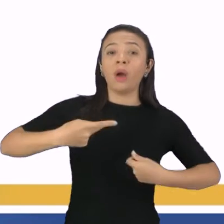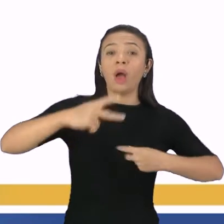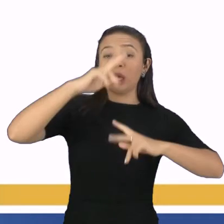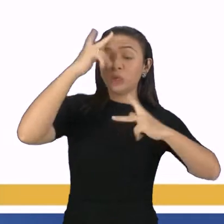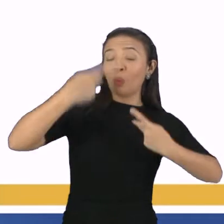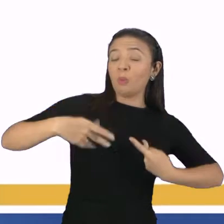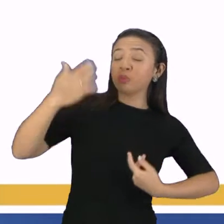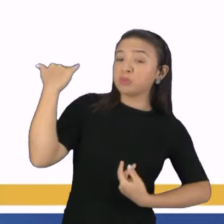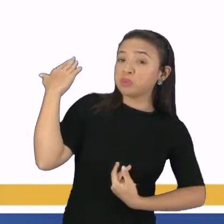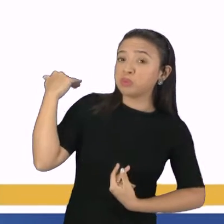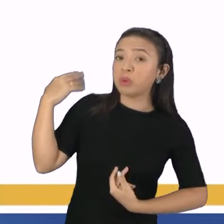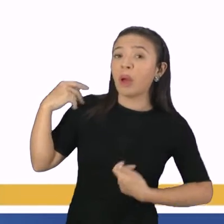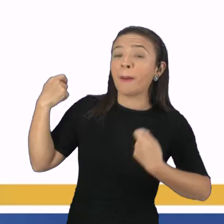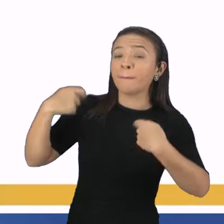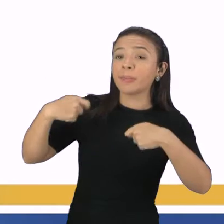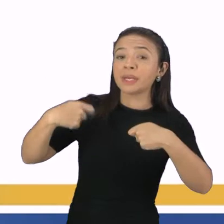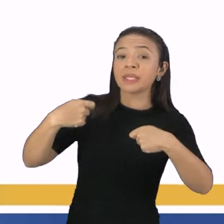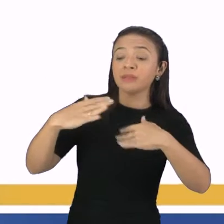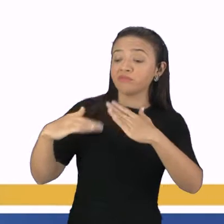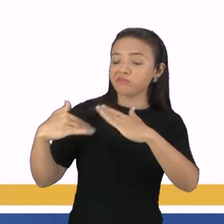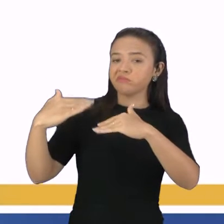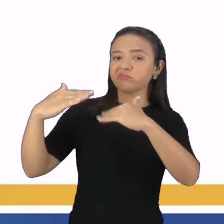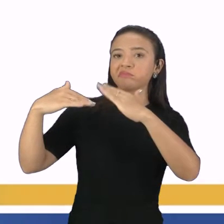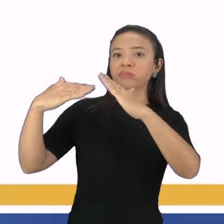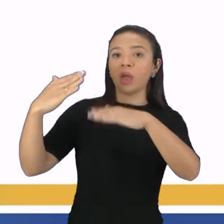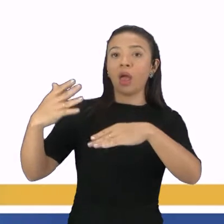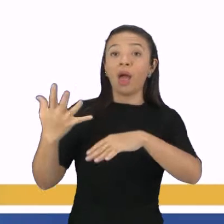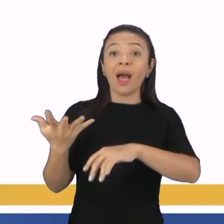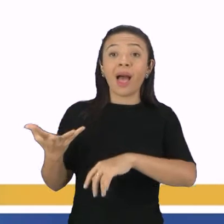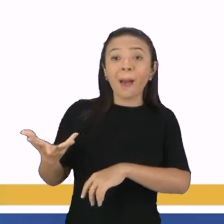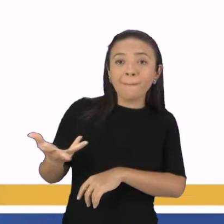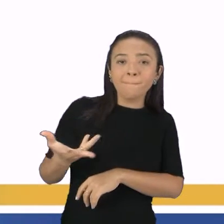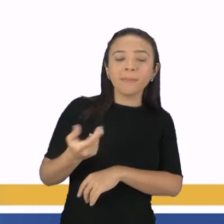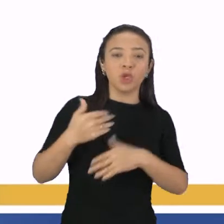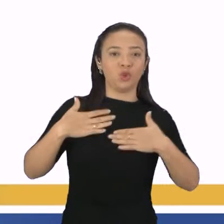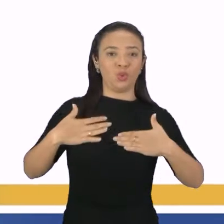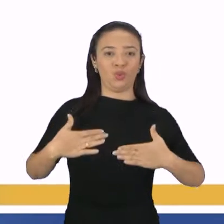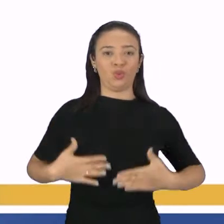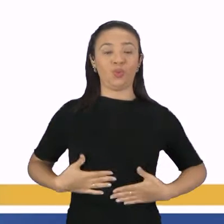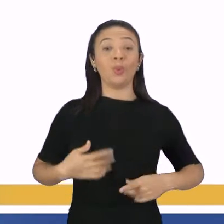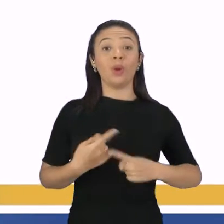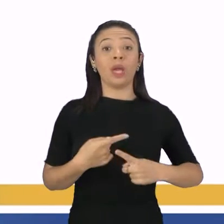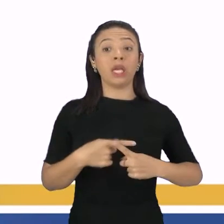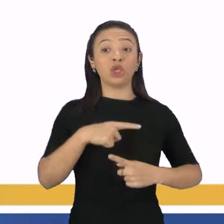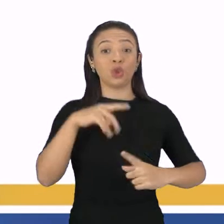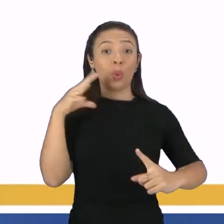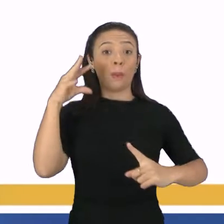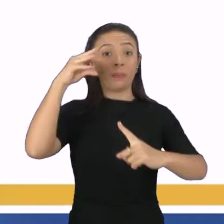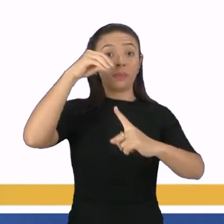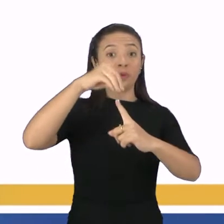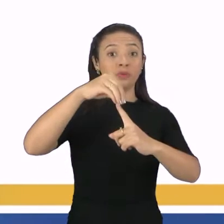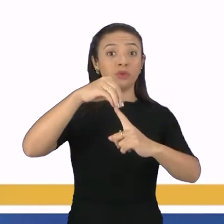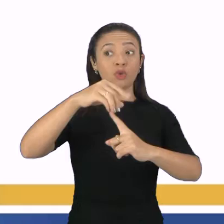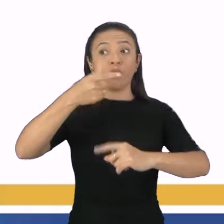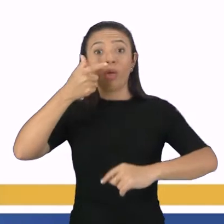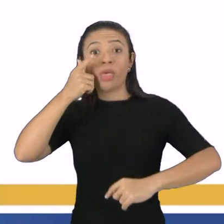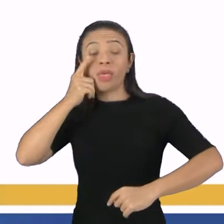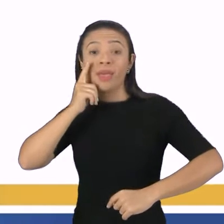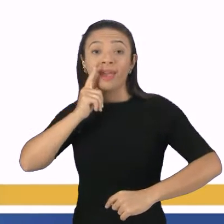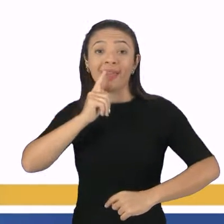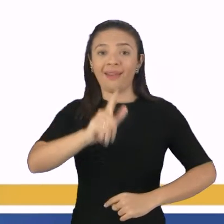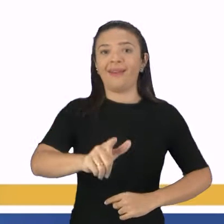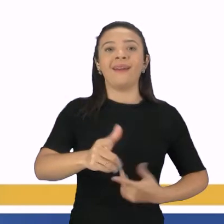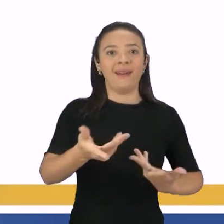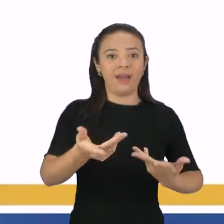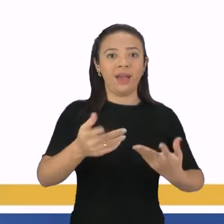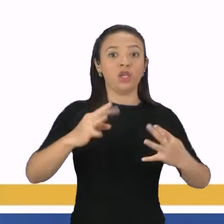primitivo que precisava desenvolver capacidades corporais com a finalidade de ganhar seus desafios, porque